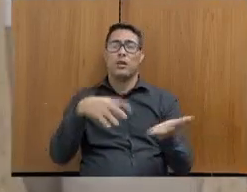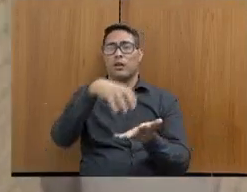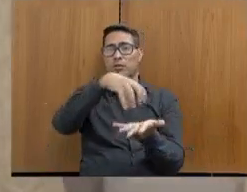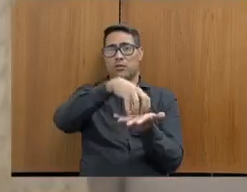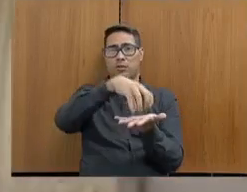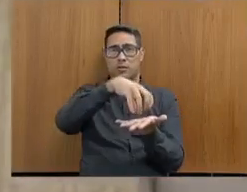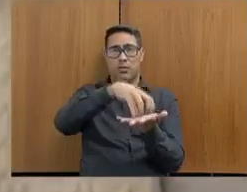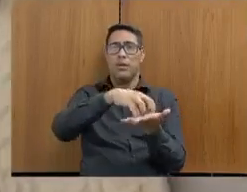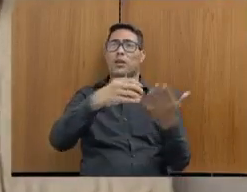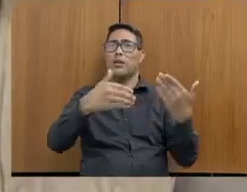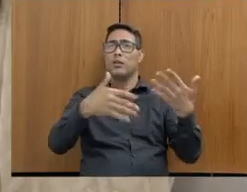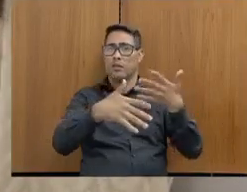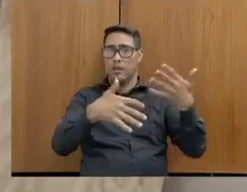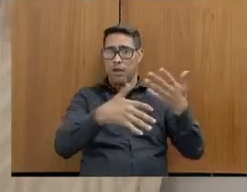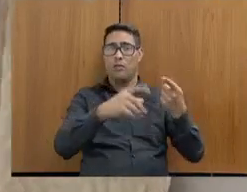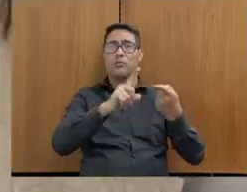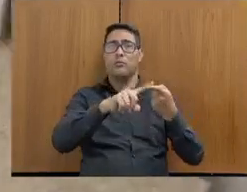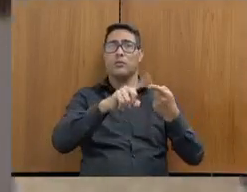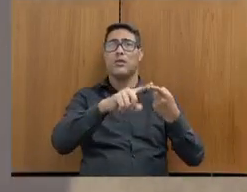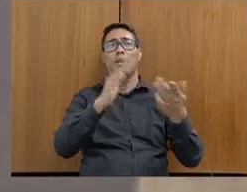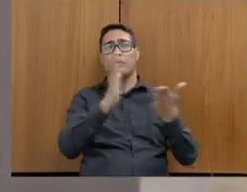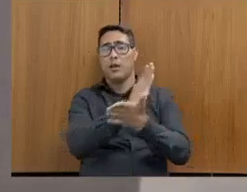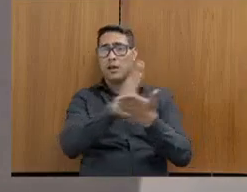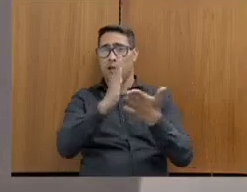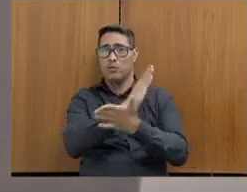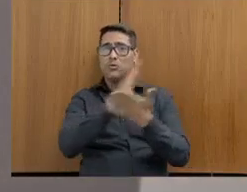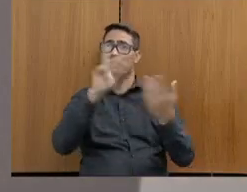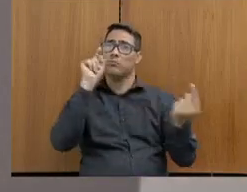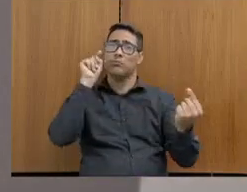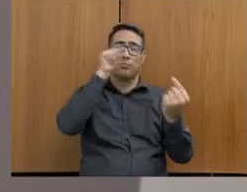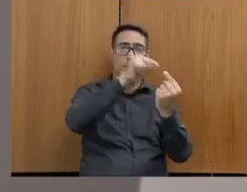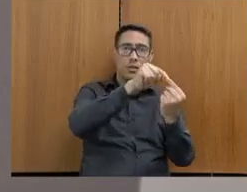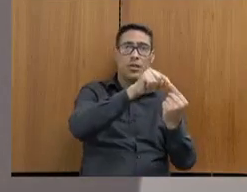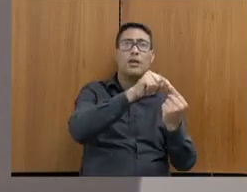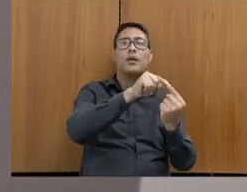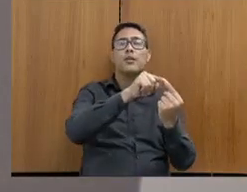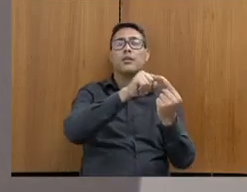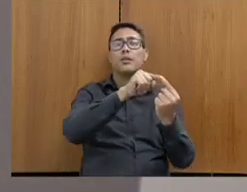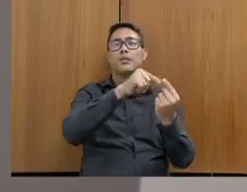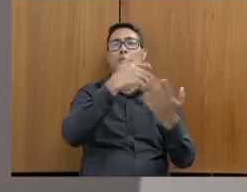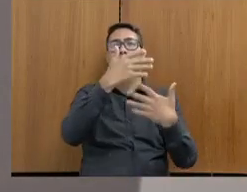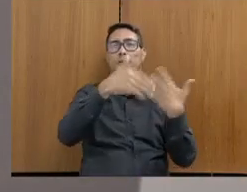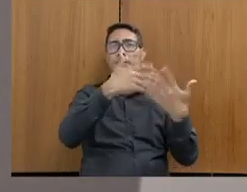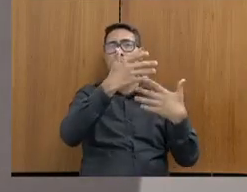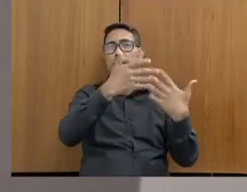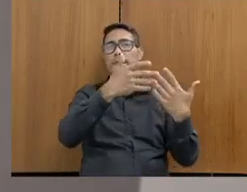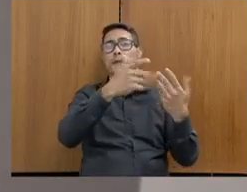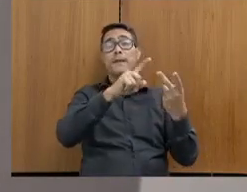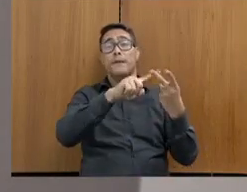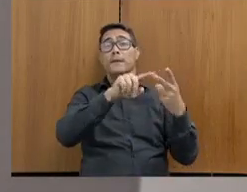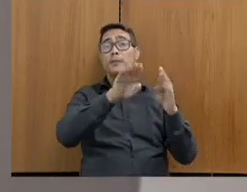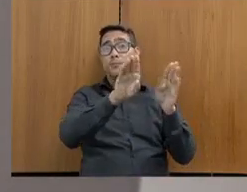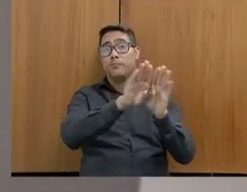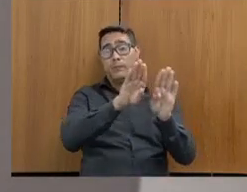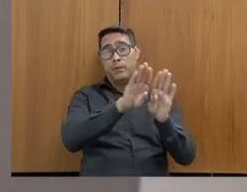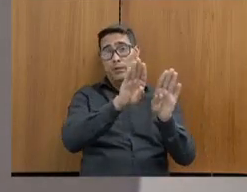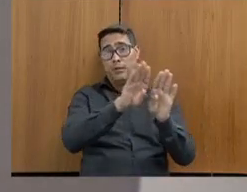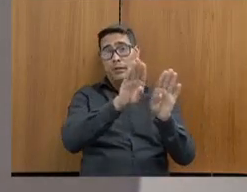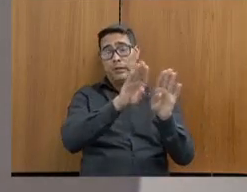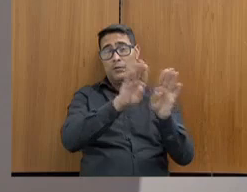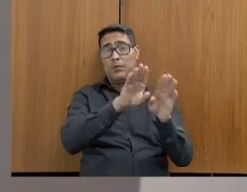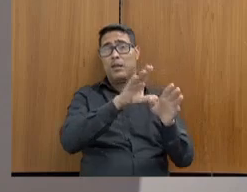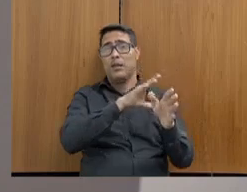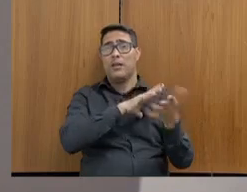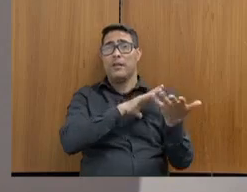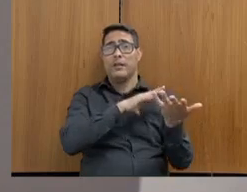na capital né E algumas dedicadas ou exclusivas e estamos né já em fase